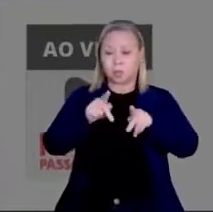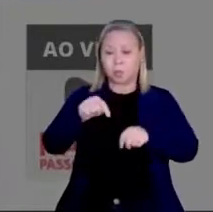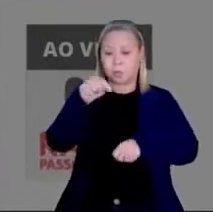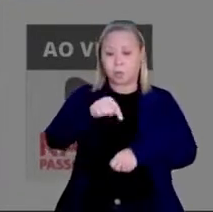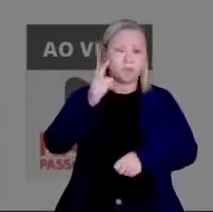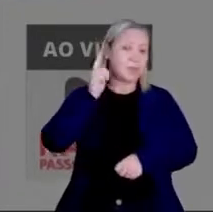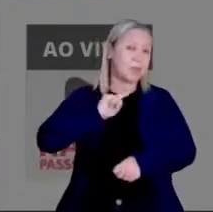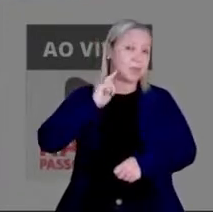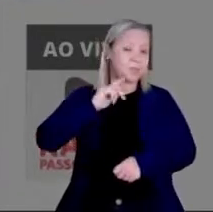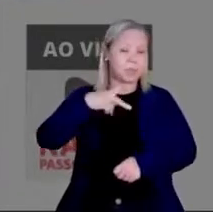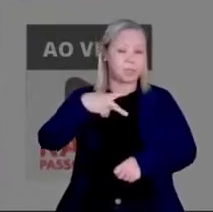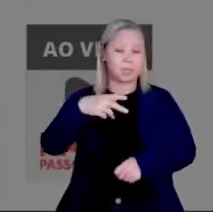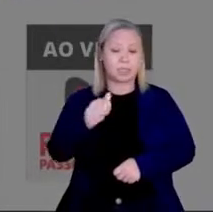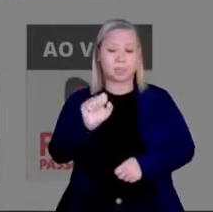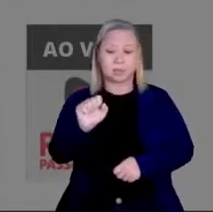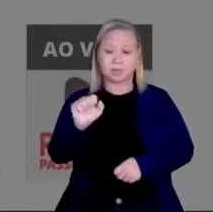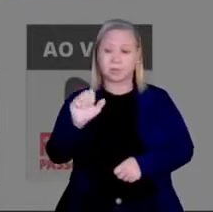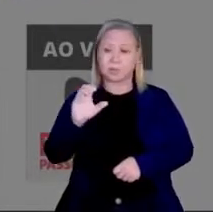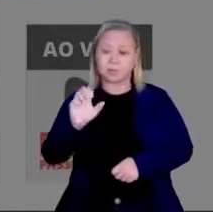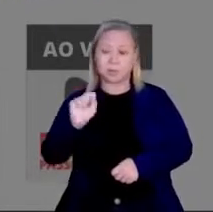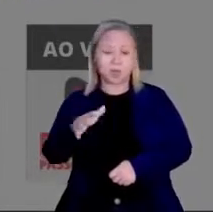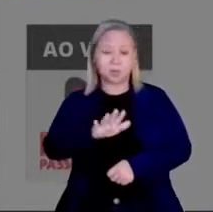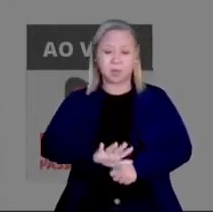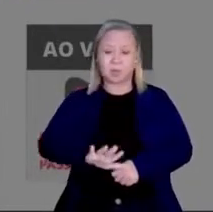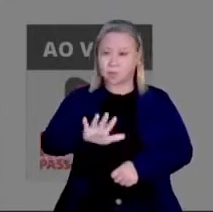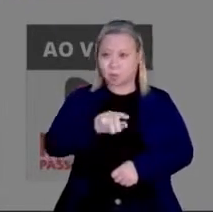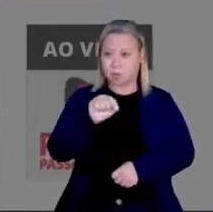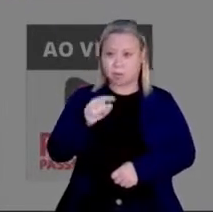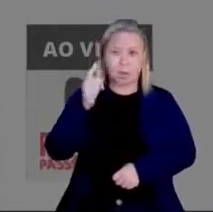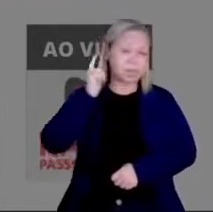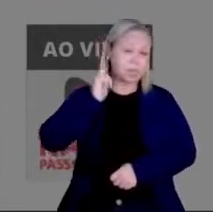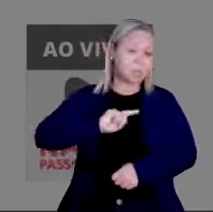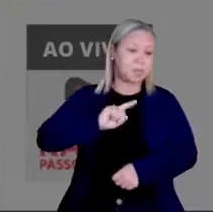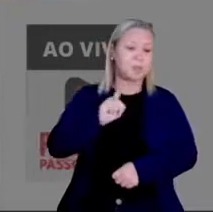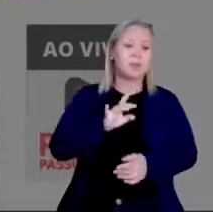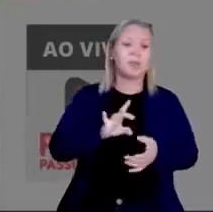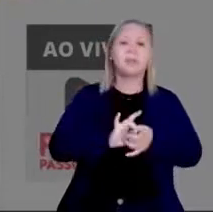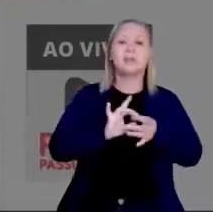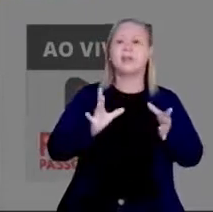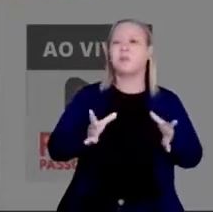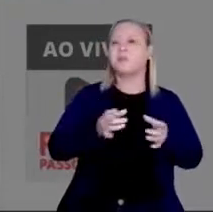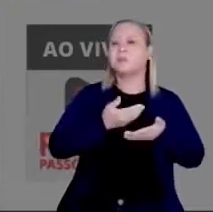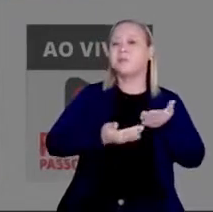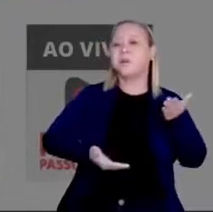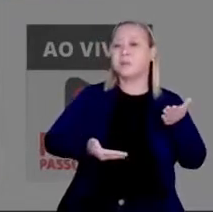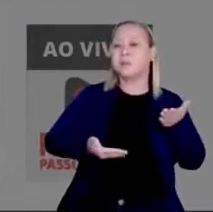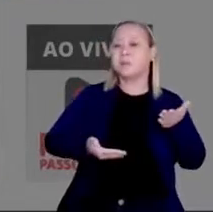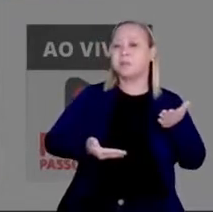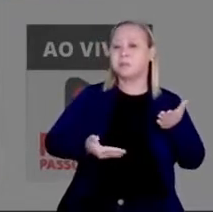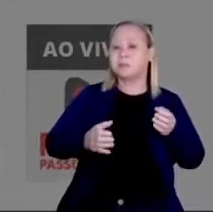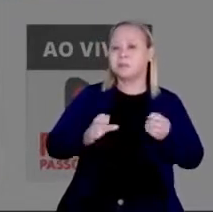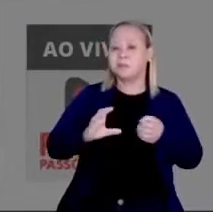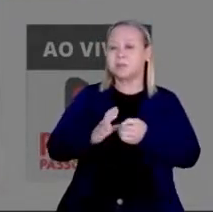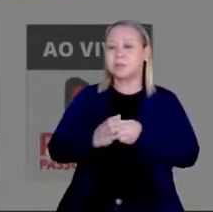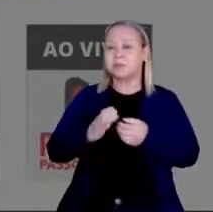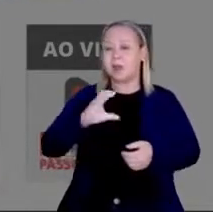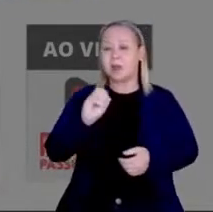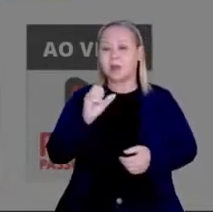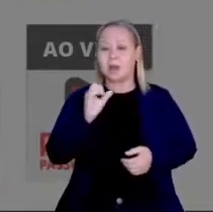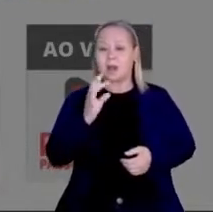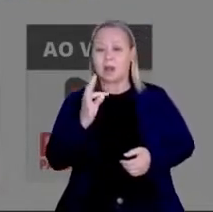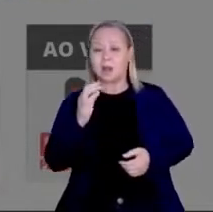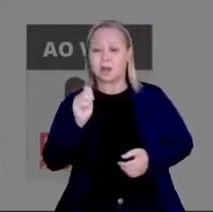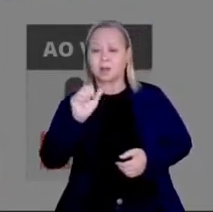turismo. Eu estive fazendo uma caravana pelo sul de Minas Gerais, eu estive passando pelas cidades que compõem,